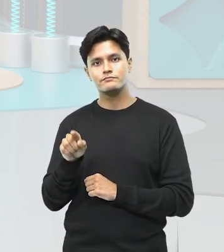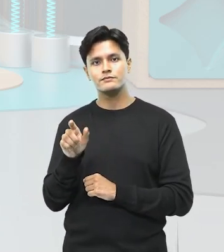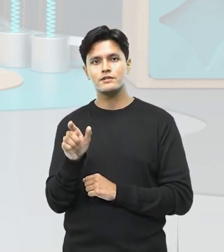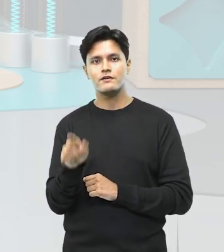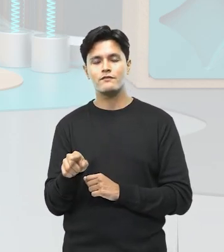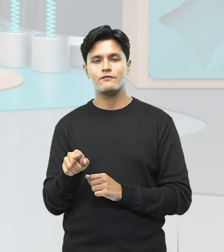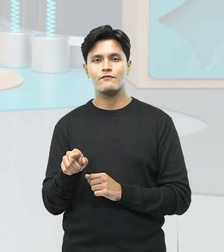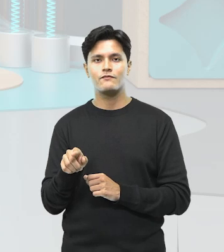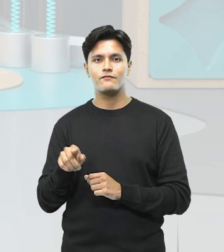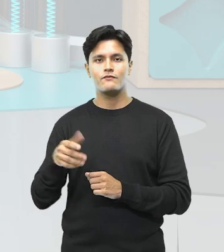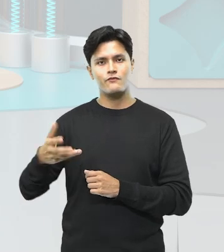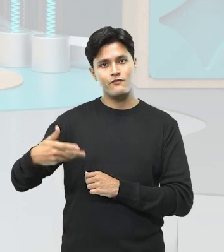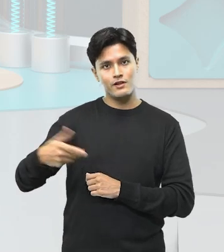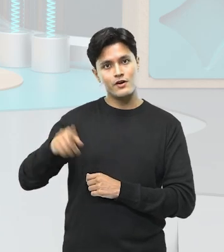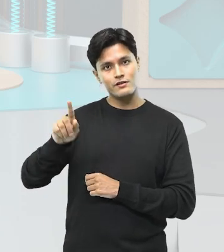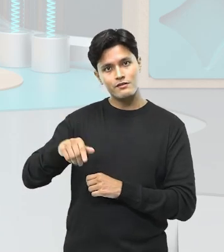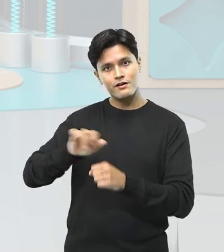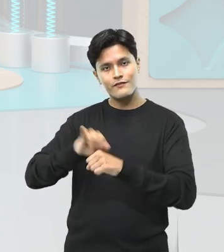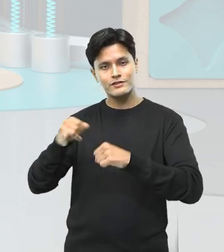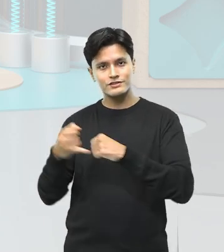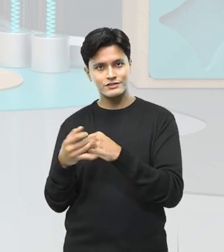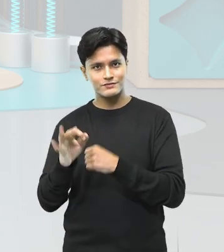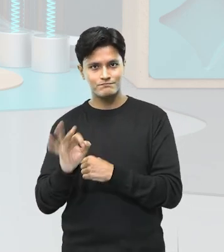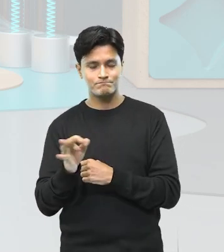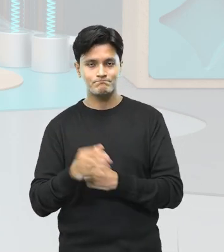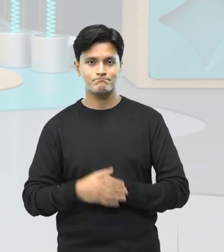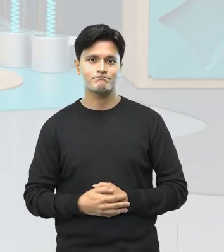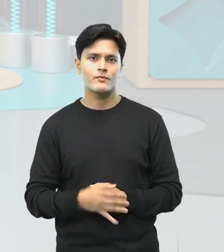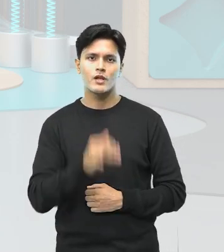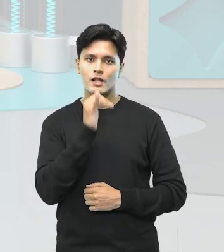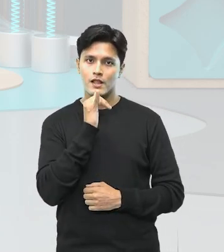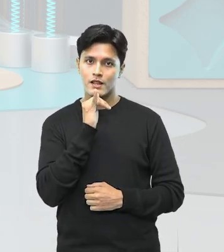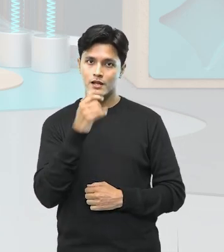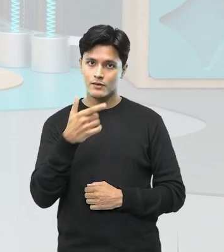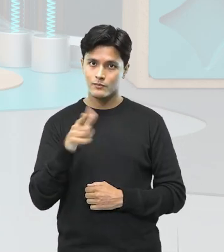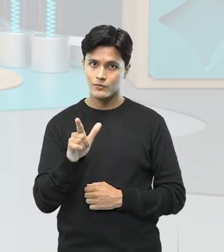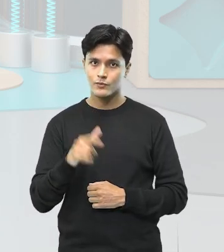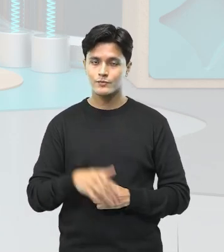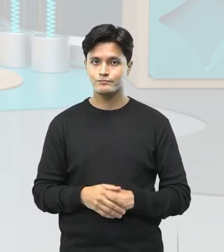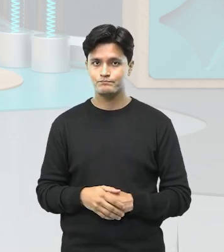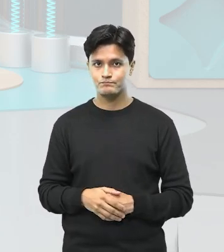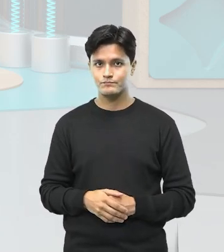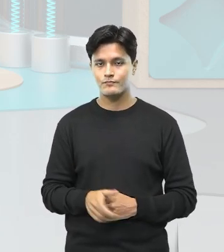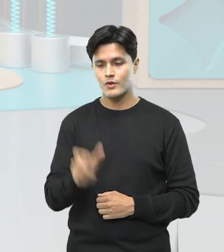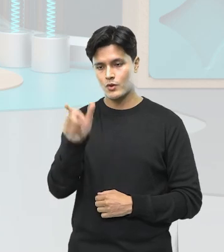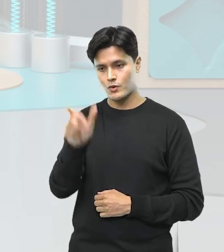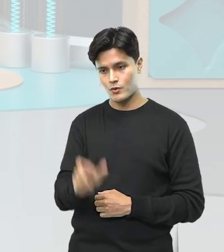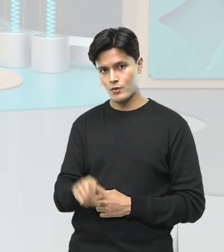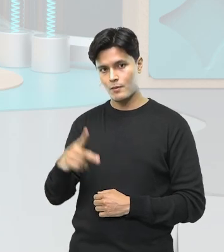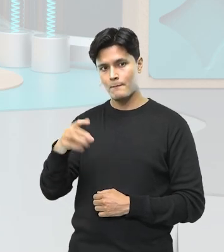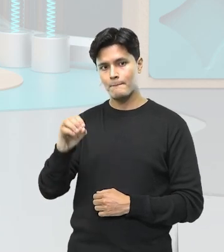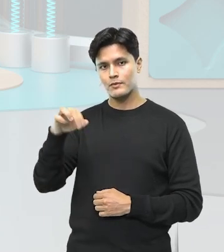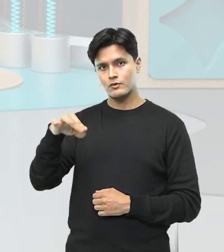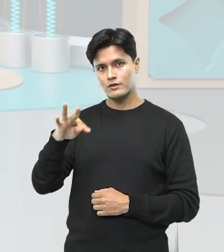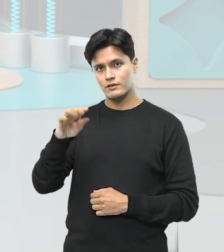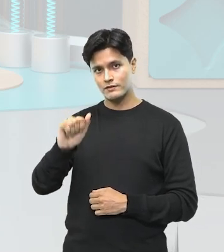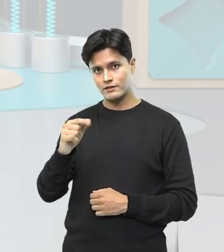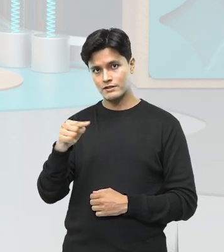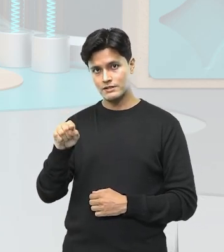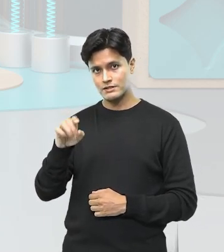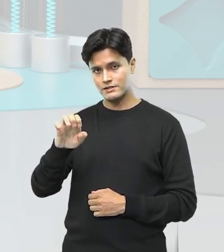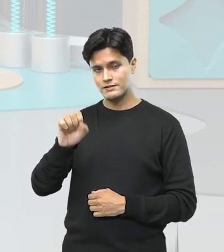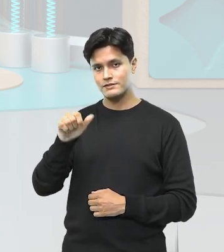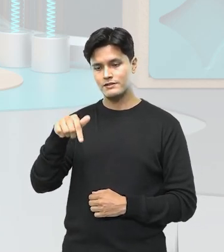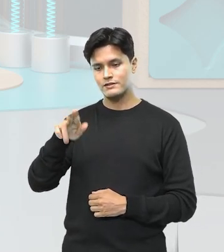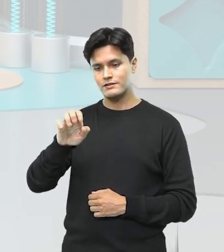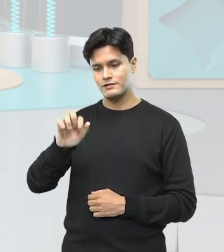ok? Mais um exemplo, o ponta esquerda chutou muito bem. O ponta